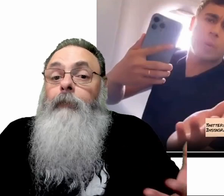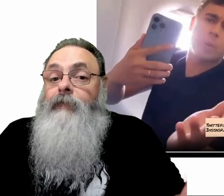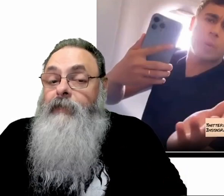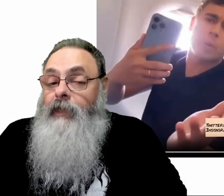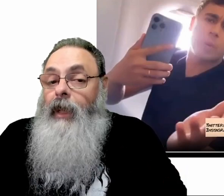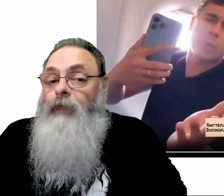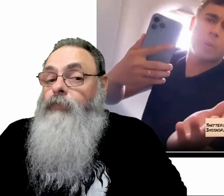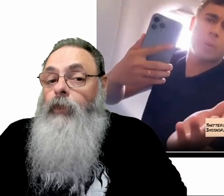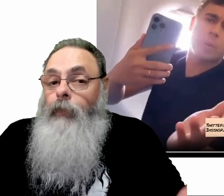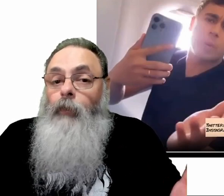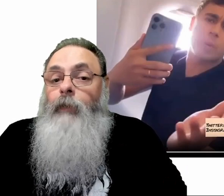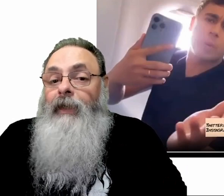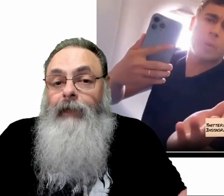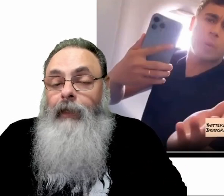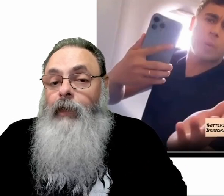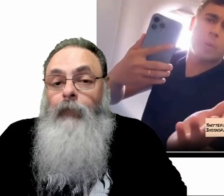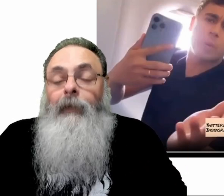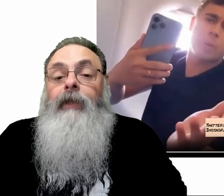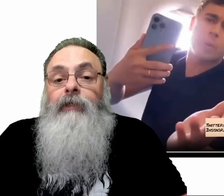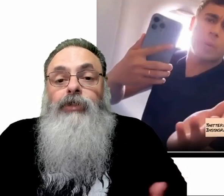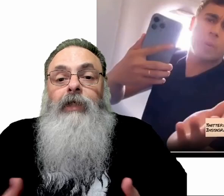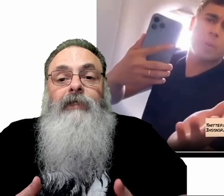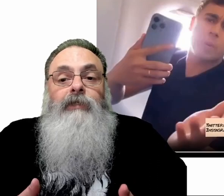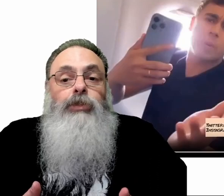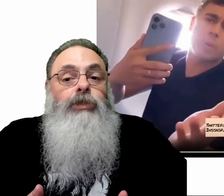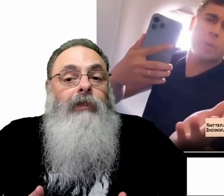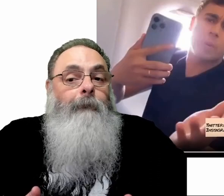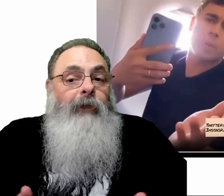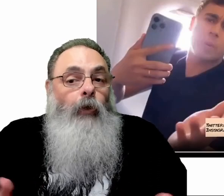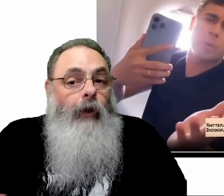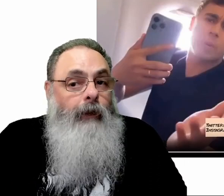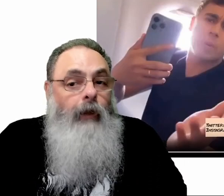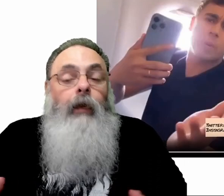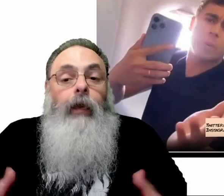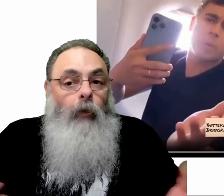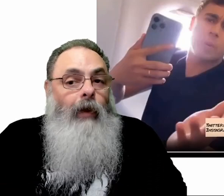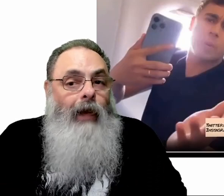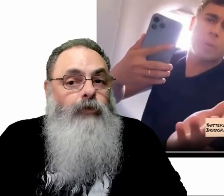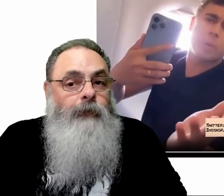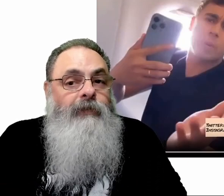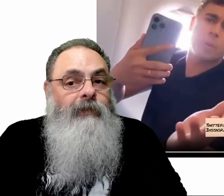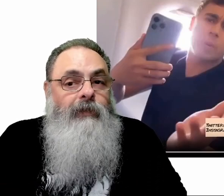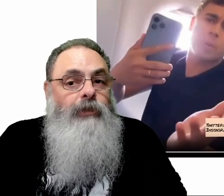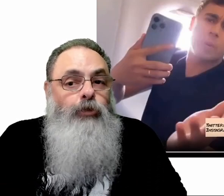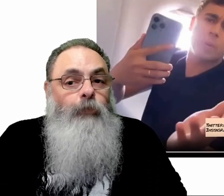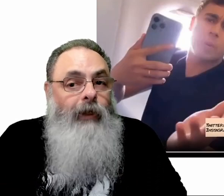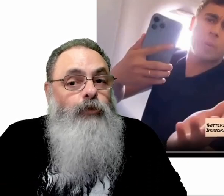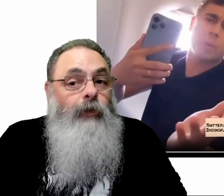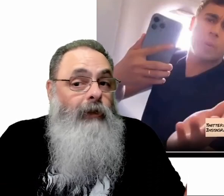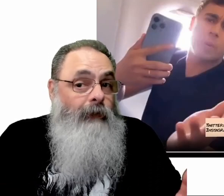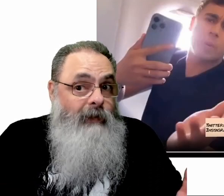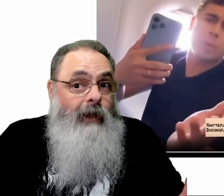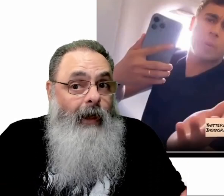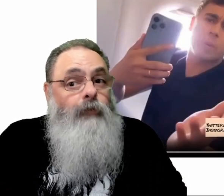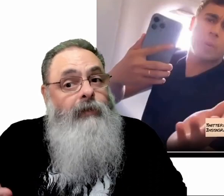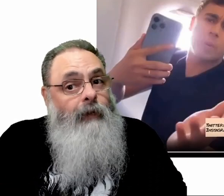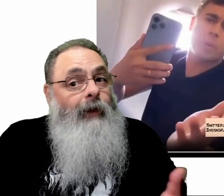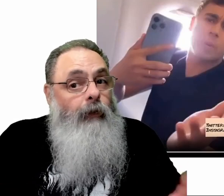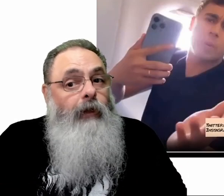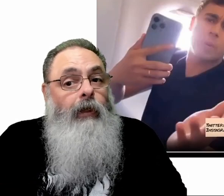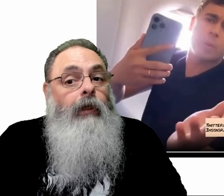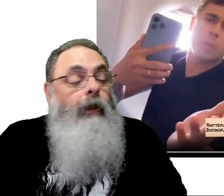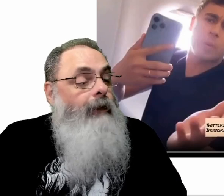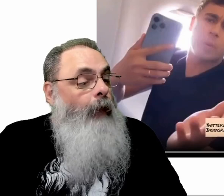mas esse caso não é uma matéria que me pareça já decidida a priori é no caso que precisa ser decidido mesmo Então nesse caso